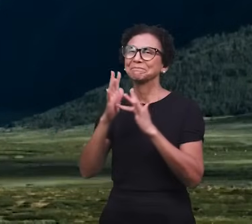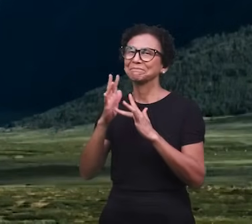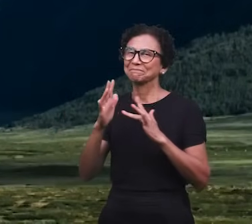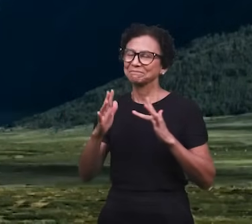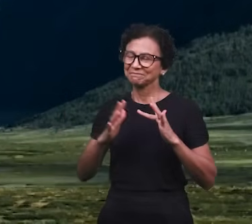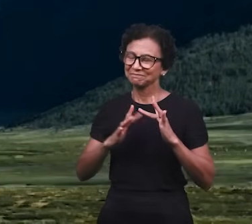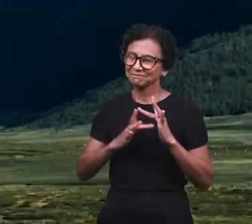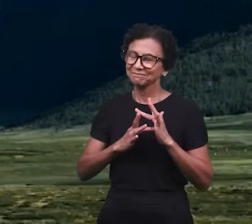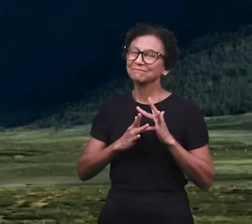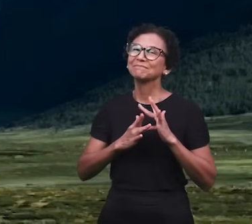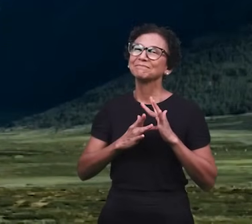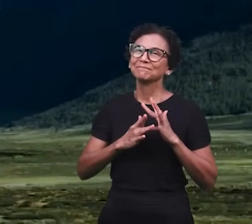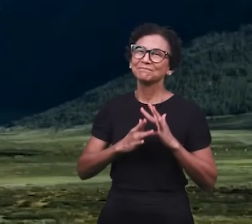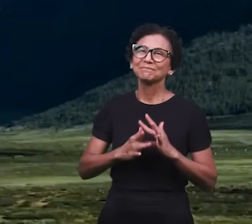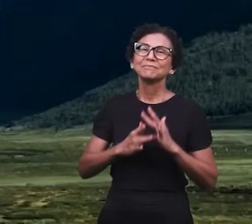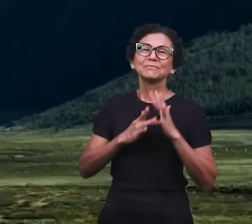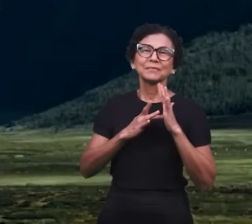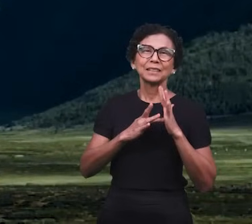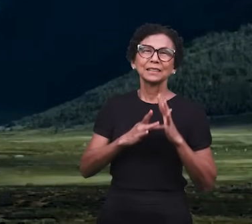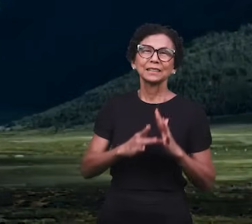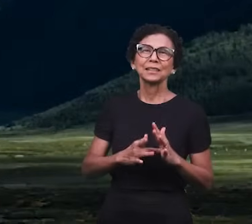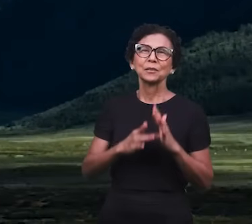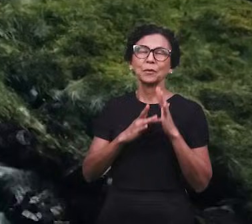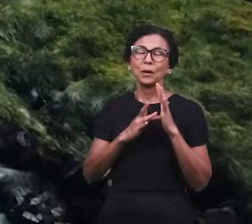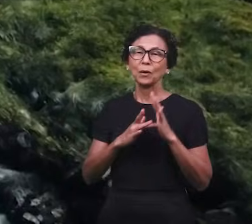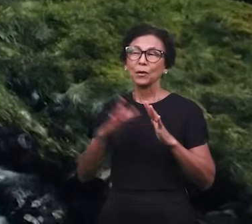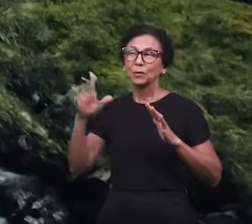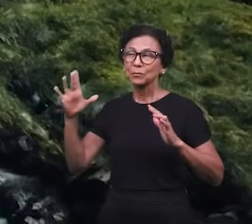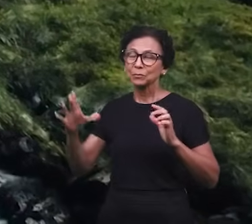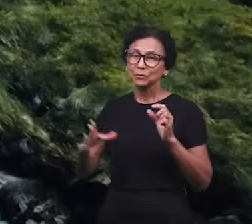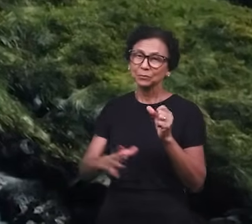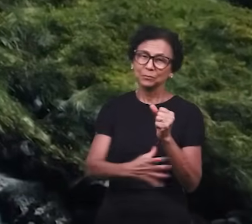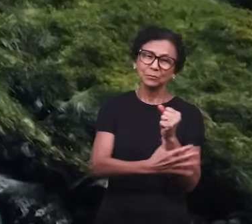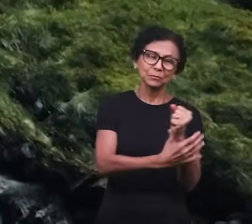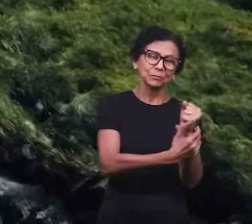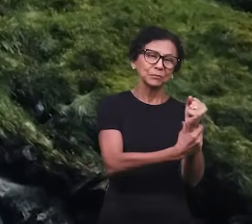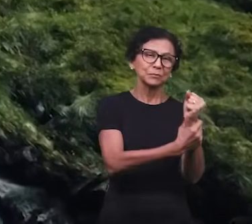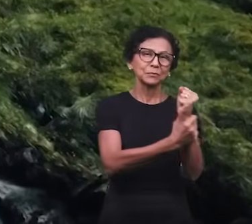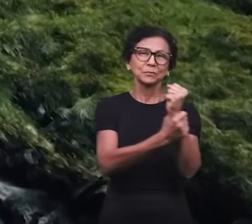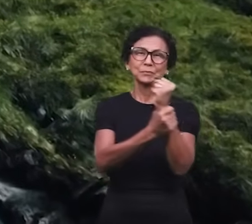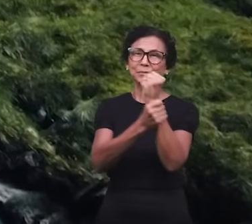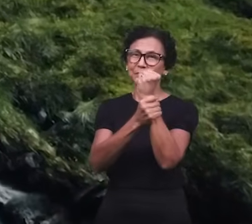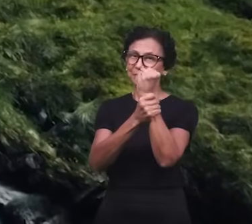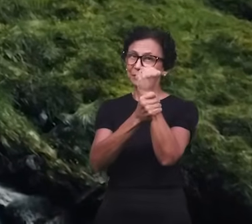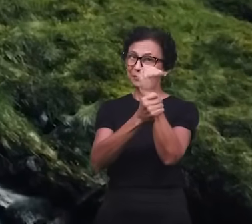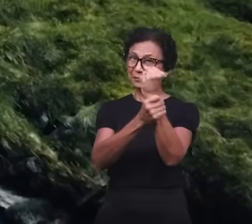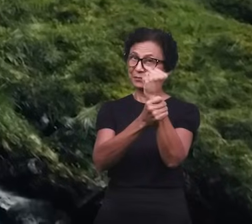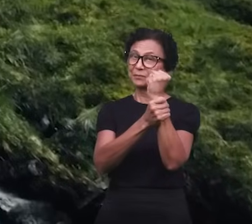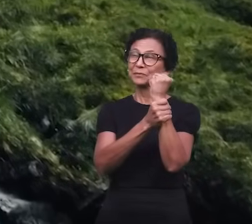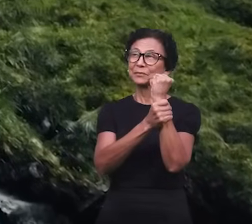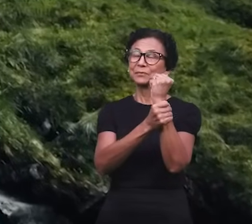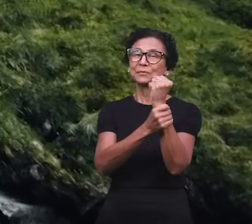Lembra que Jesus é teu abrigo.